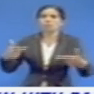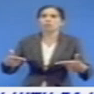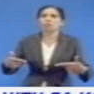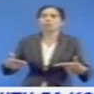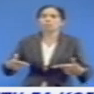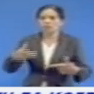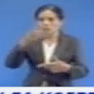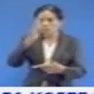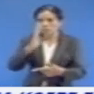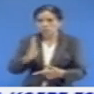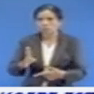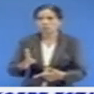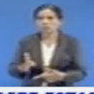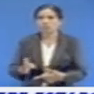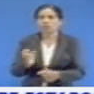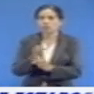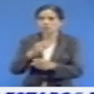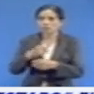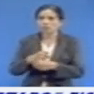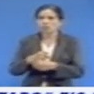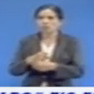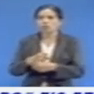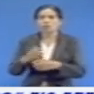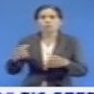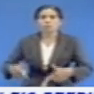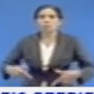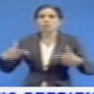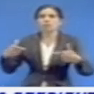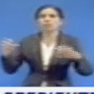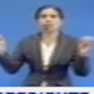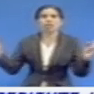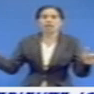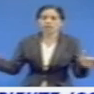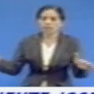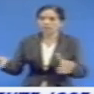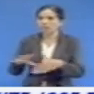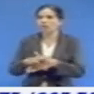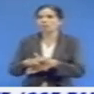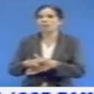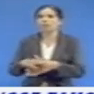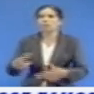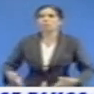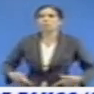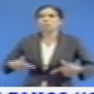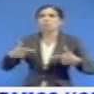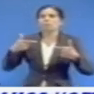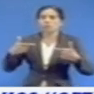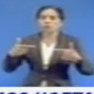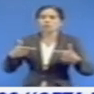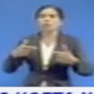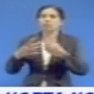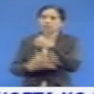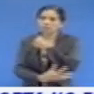ba maroma li husi halu votus dian katak moris lakaven moris kia moris halu tuir